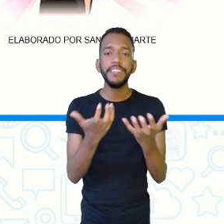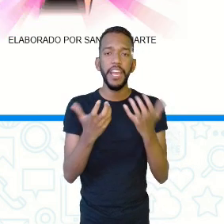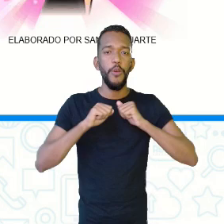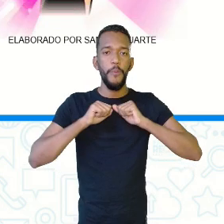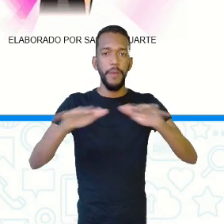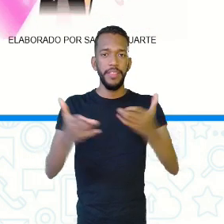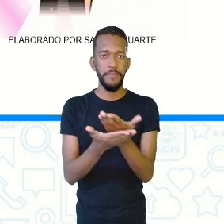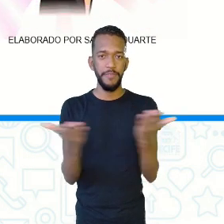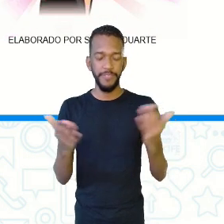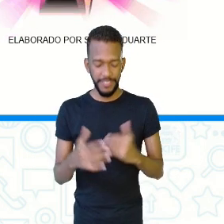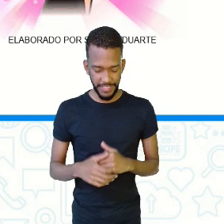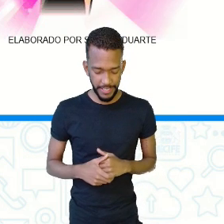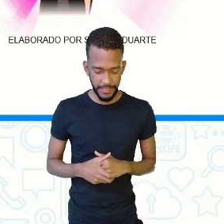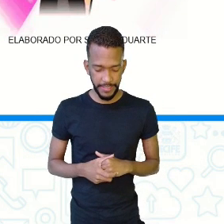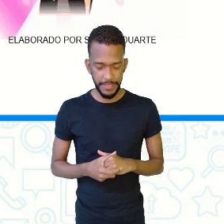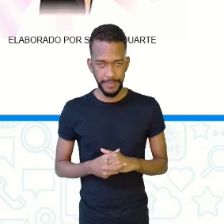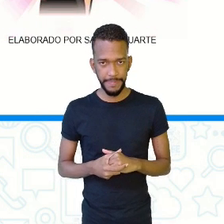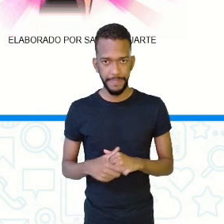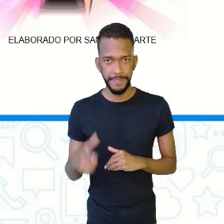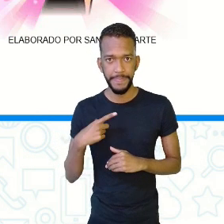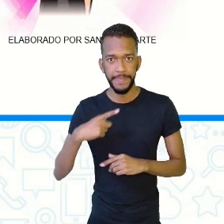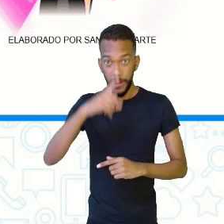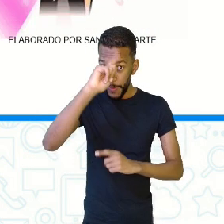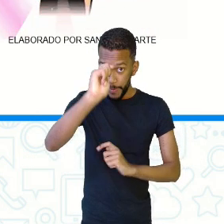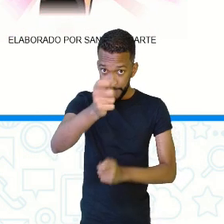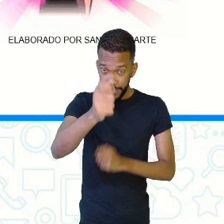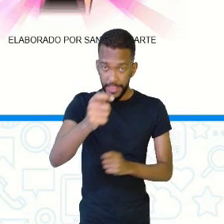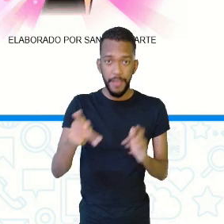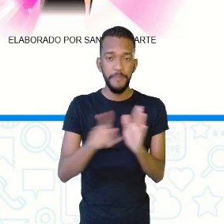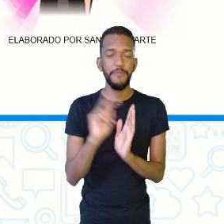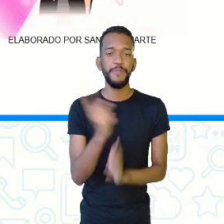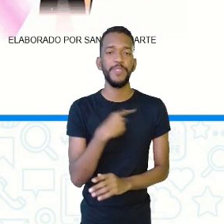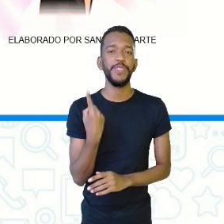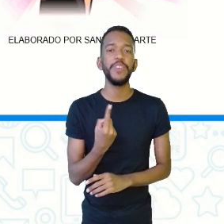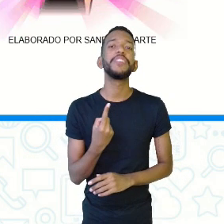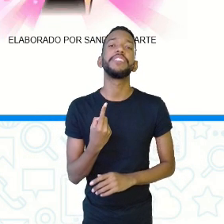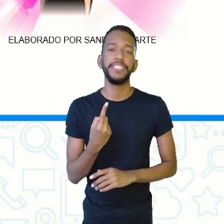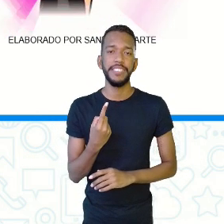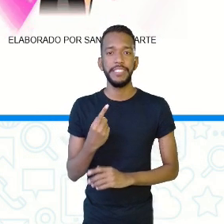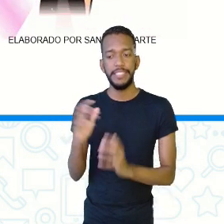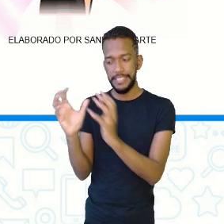com vocês. Uma homenagem à nossa cidade.